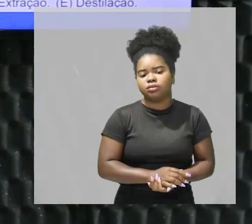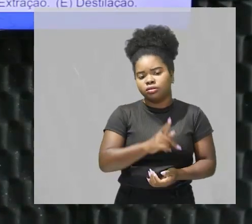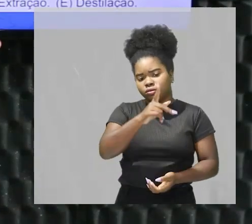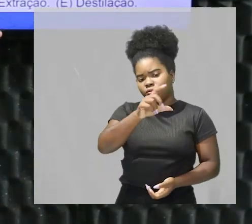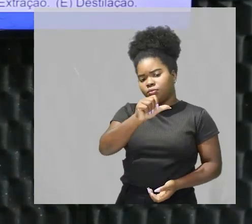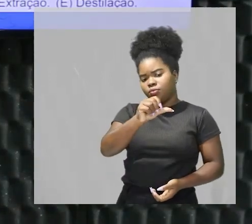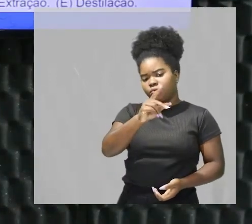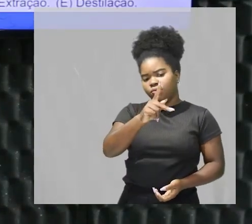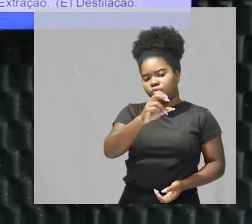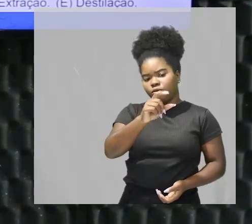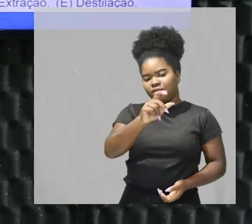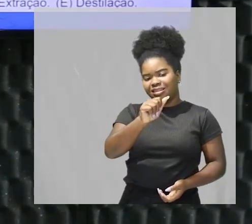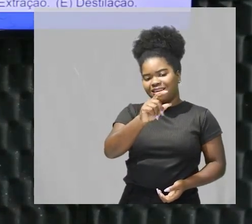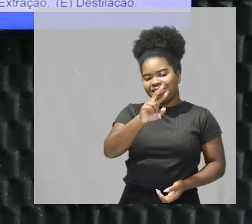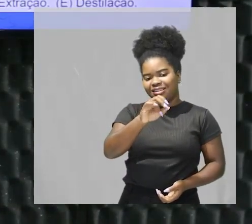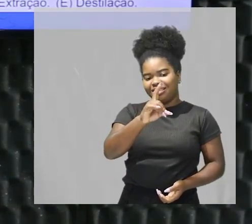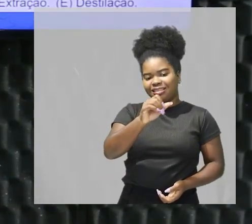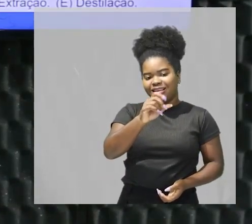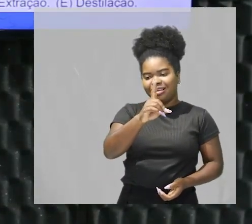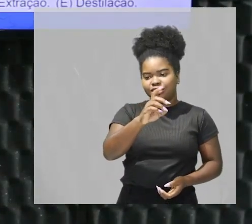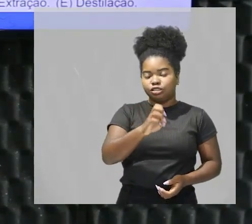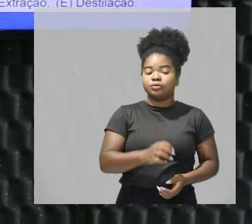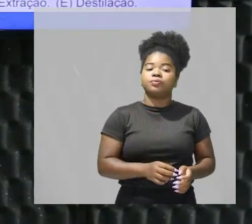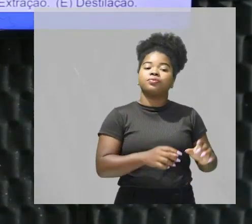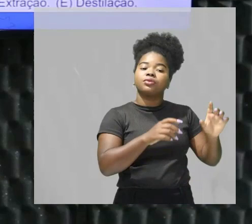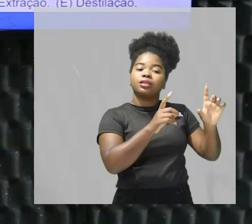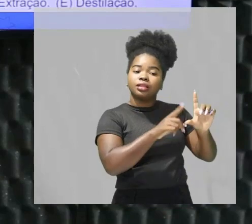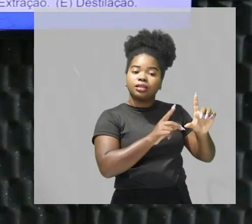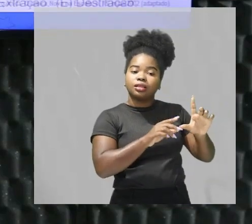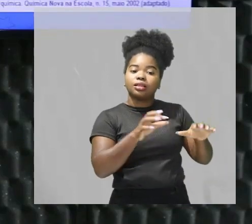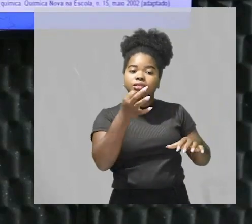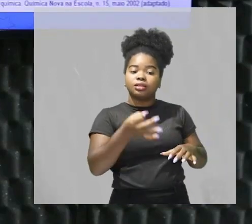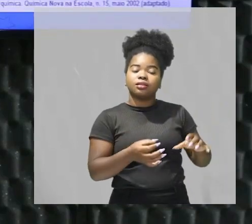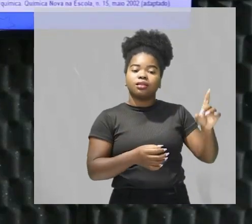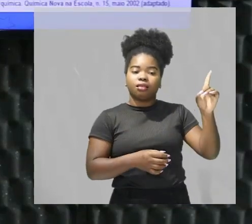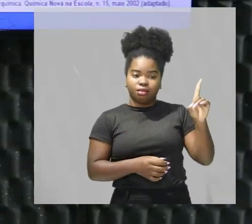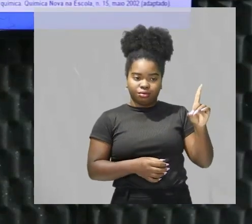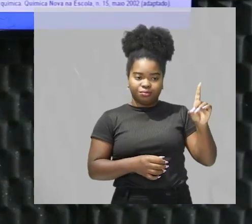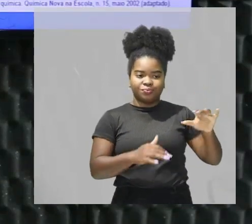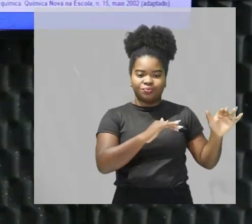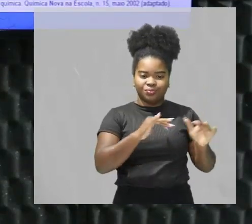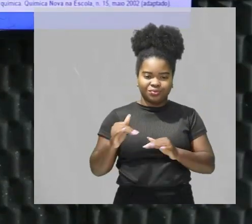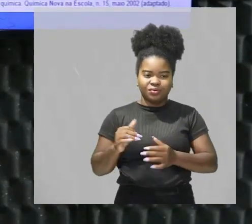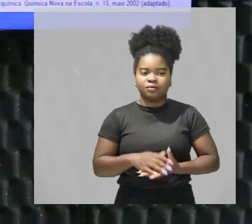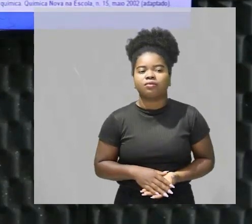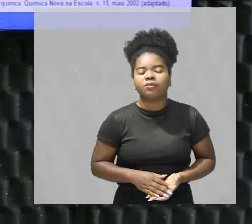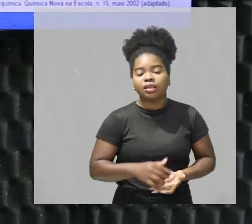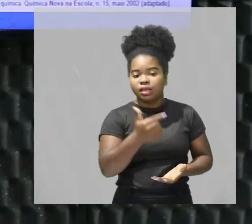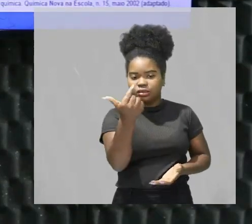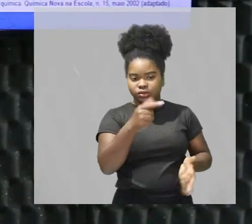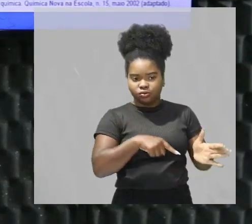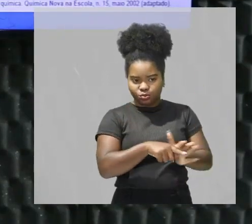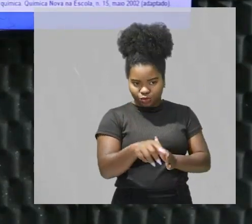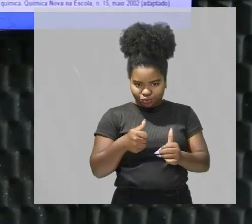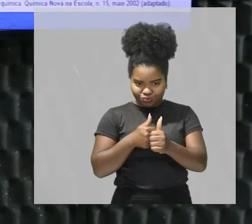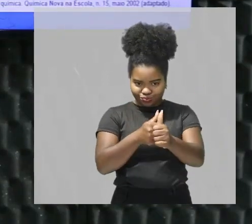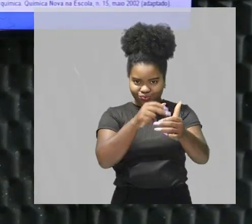polaridade, letra D, extração. Show? Então, vamos lá. Questão número 2.